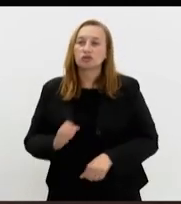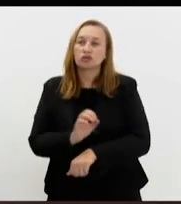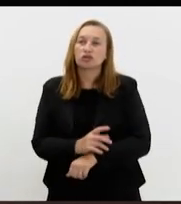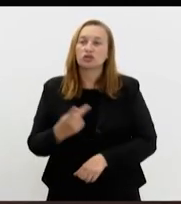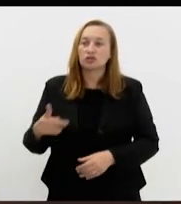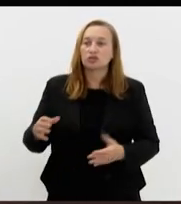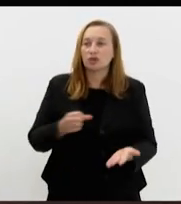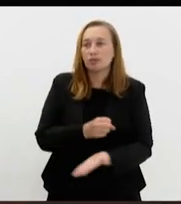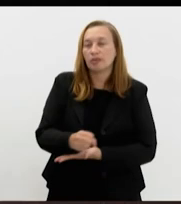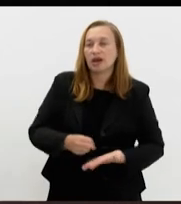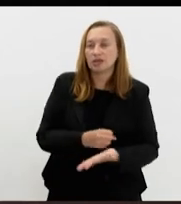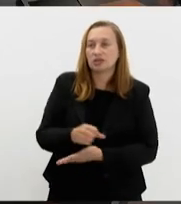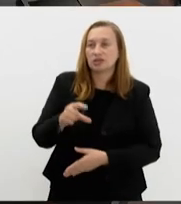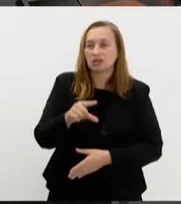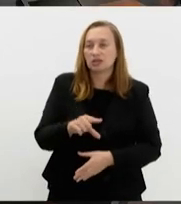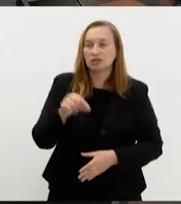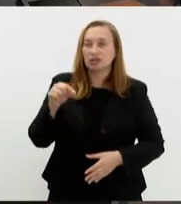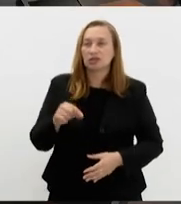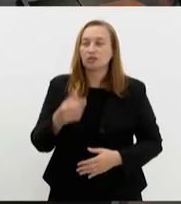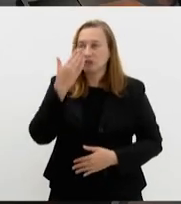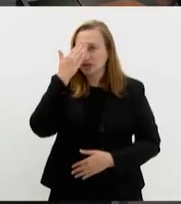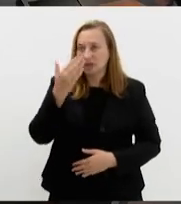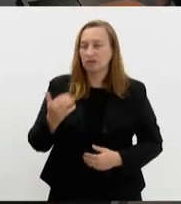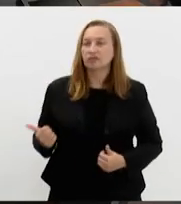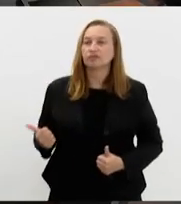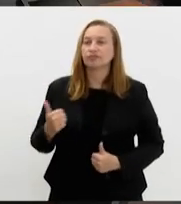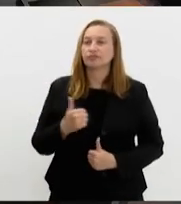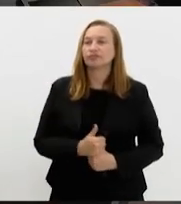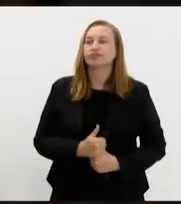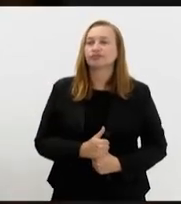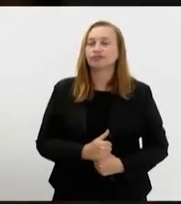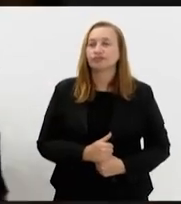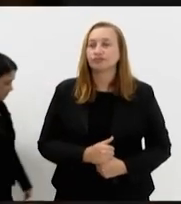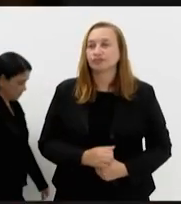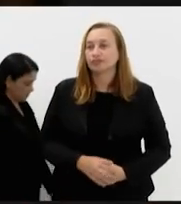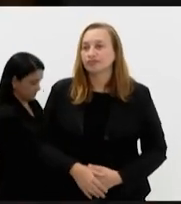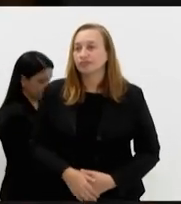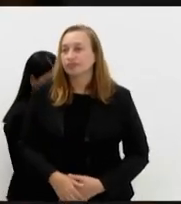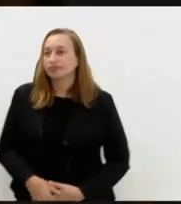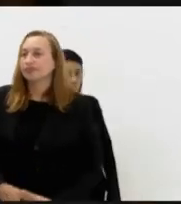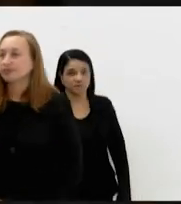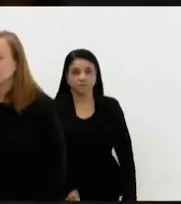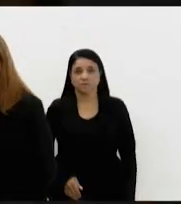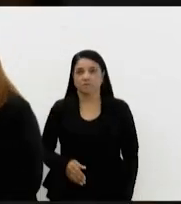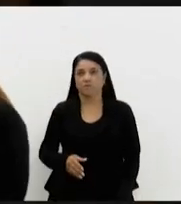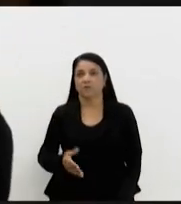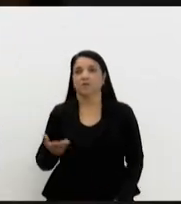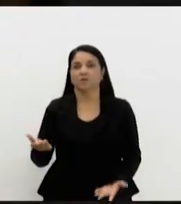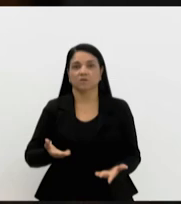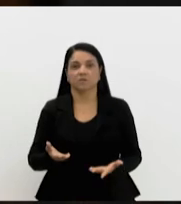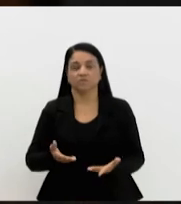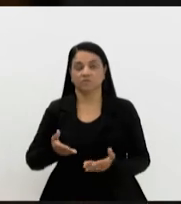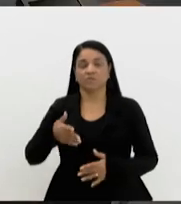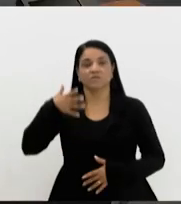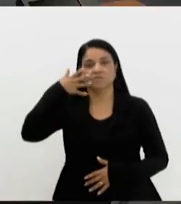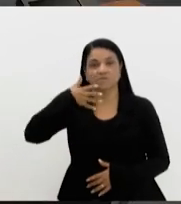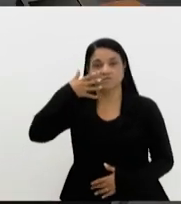base eleitoral. Muito obrigada. Próxima oradora, deputada Élica Takimoto,